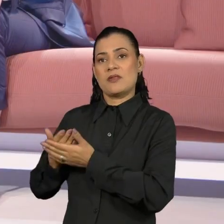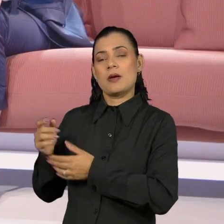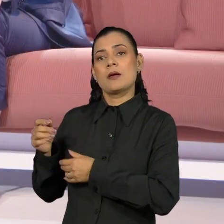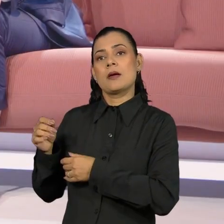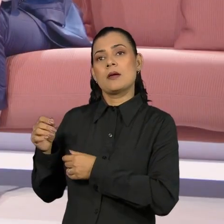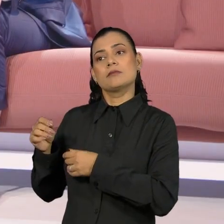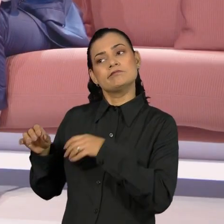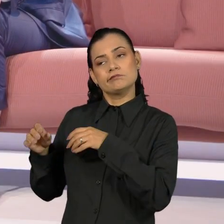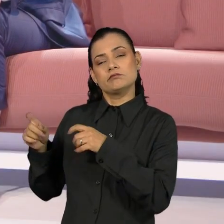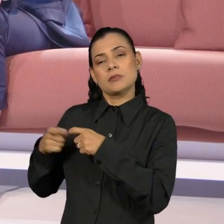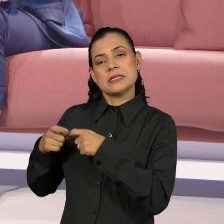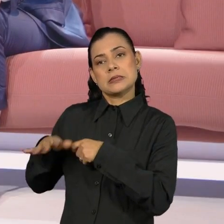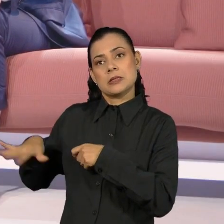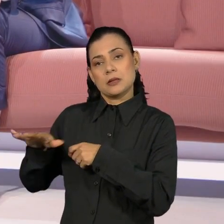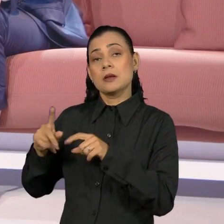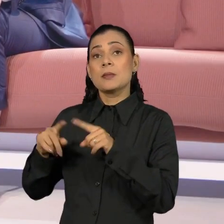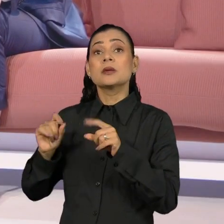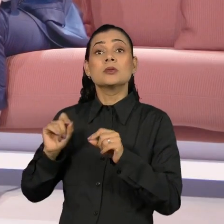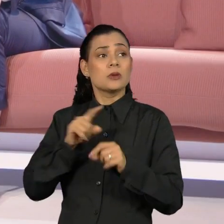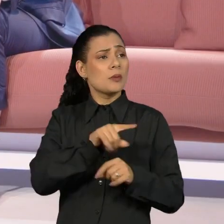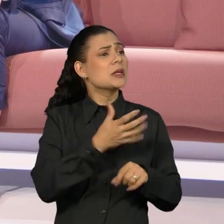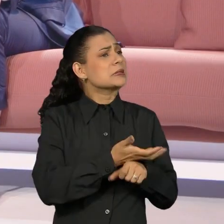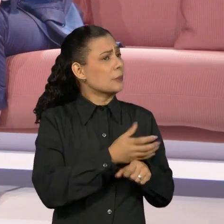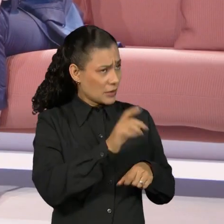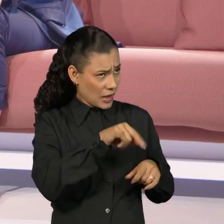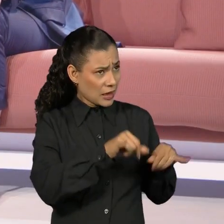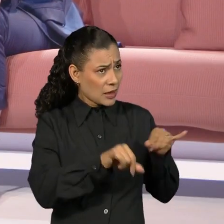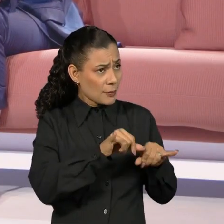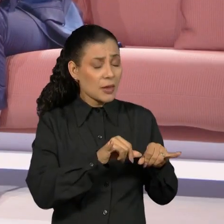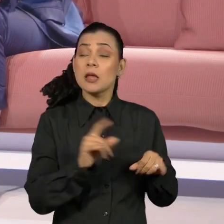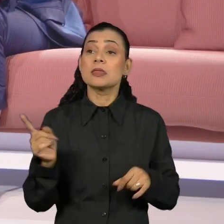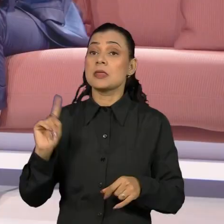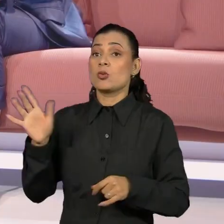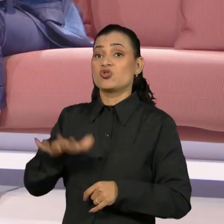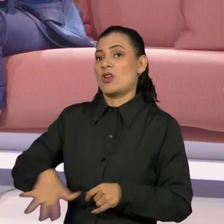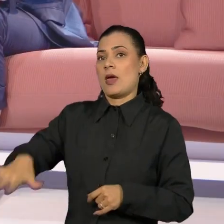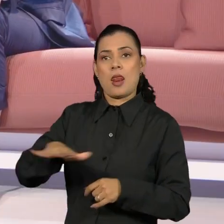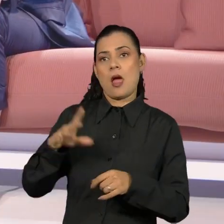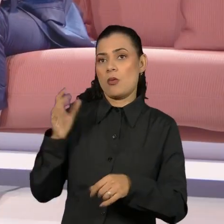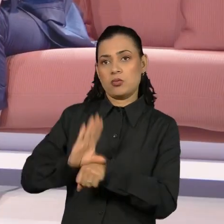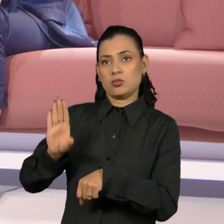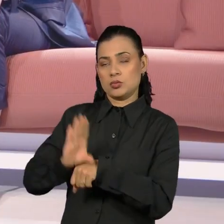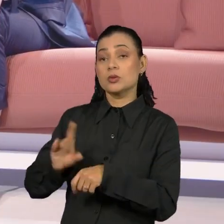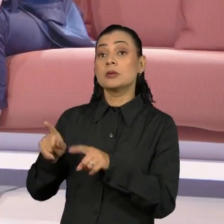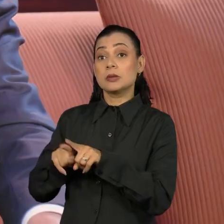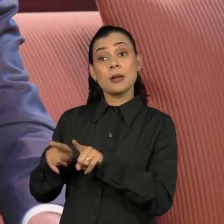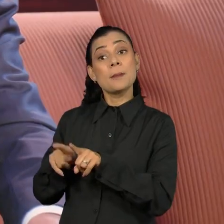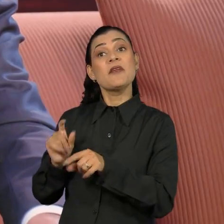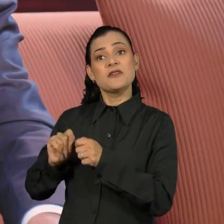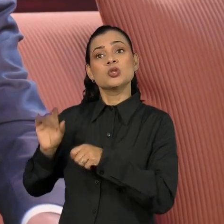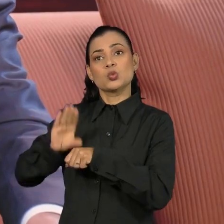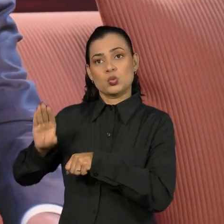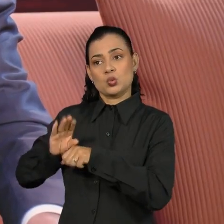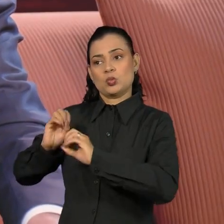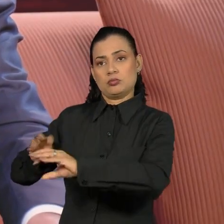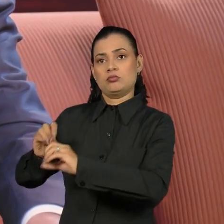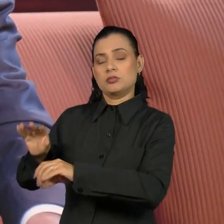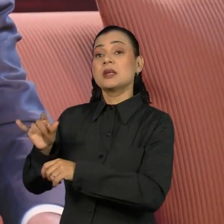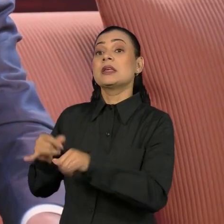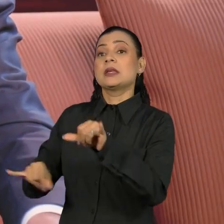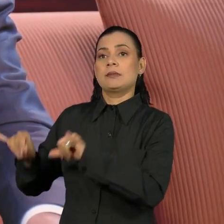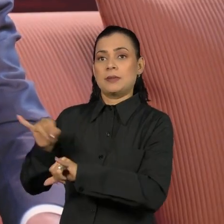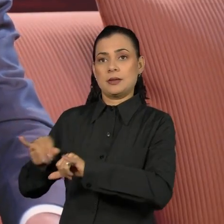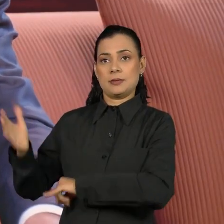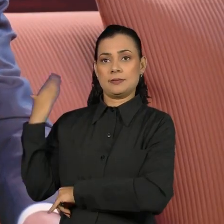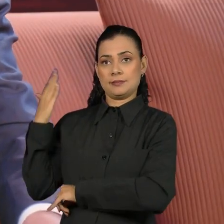uma... Não, aí era geral. Geral. Depois que você deu aula de química? Depois eu dava aula no cursinho de química... do